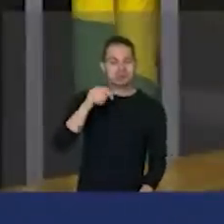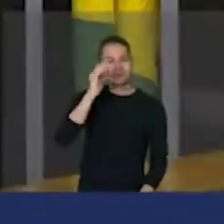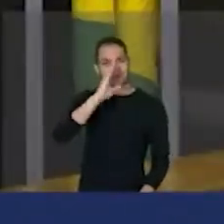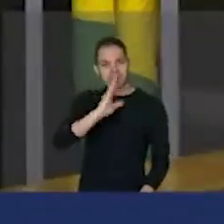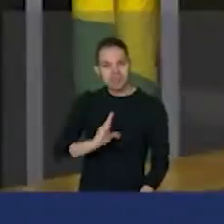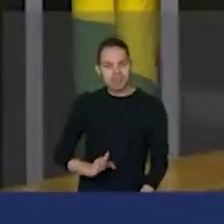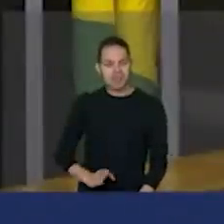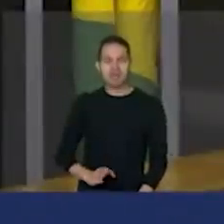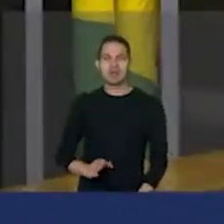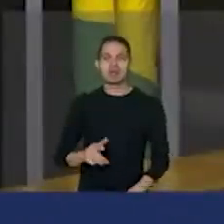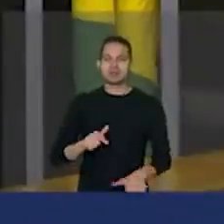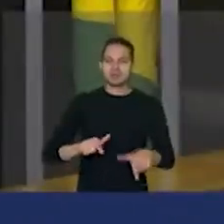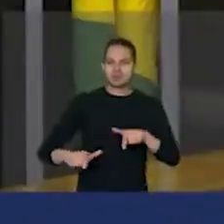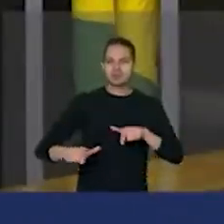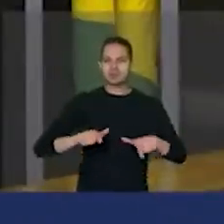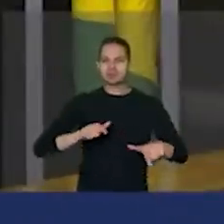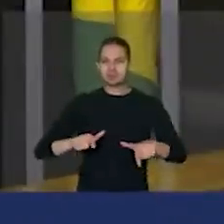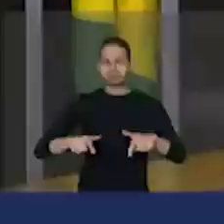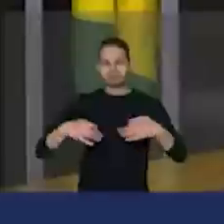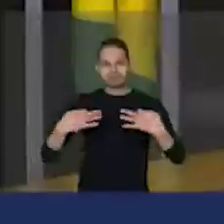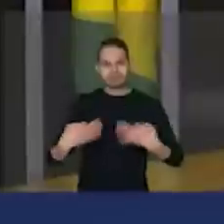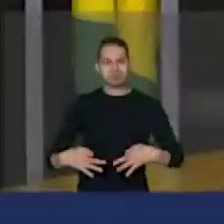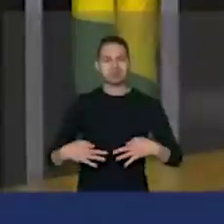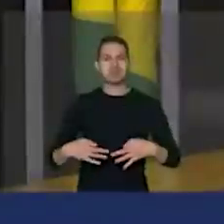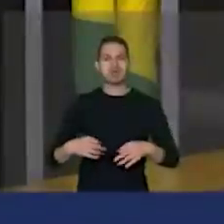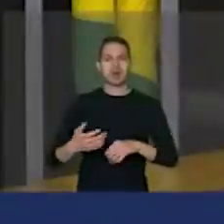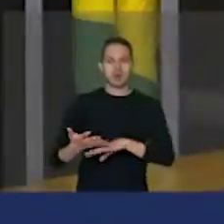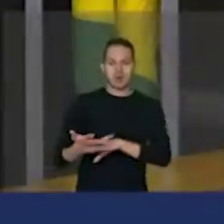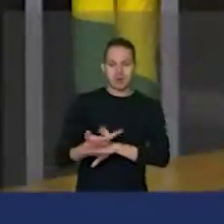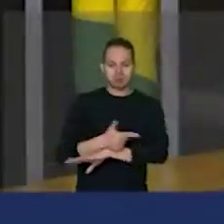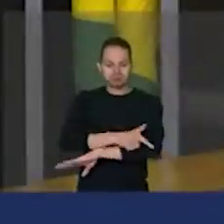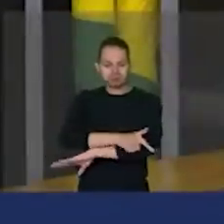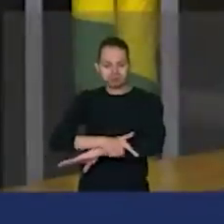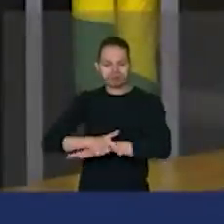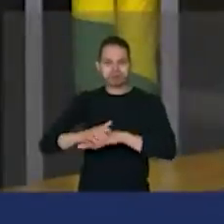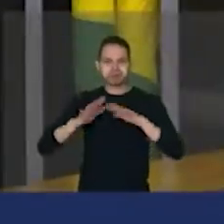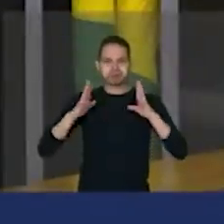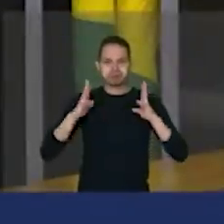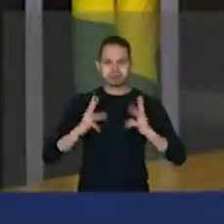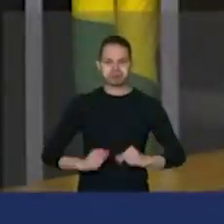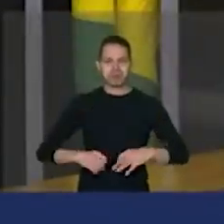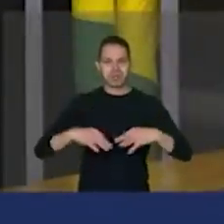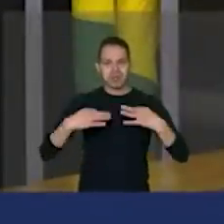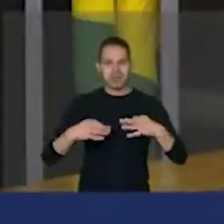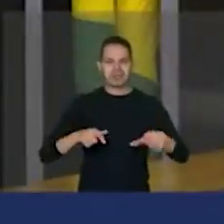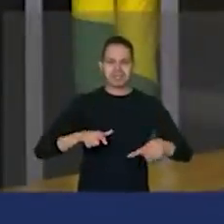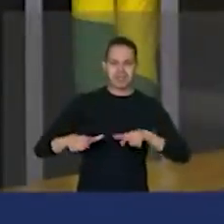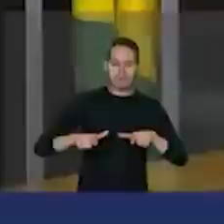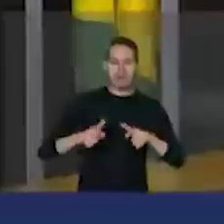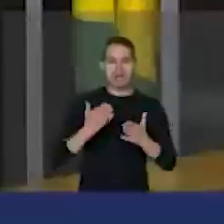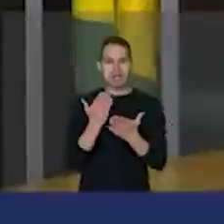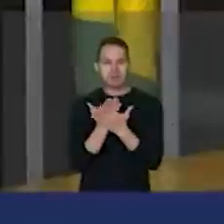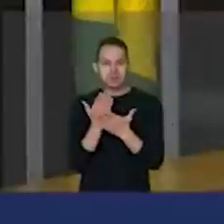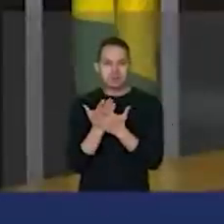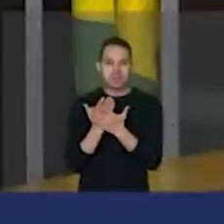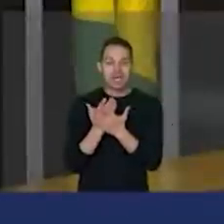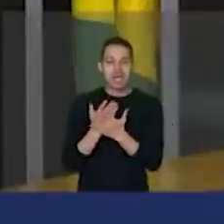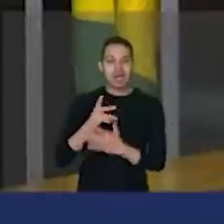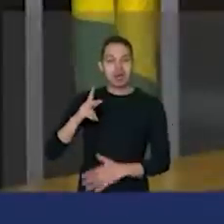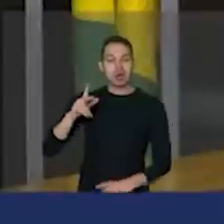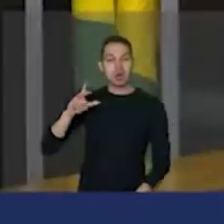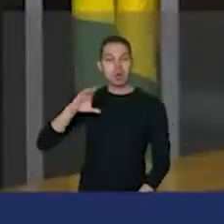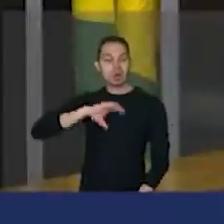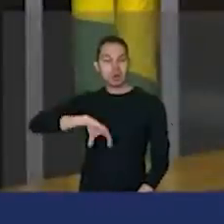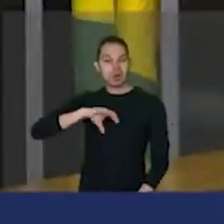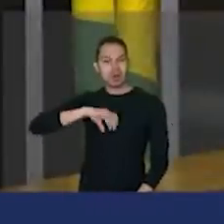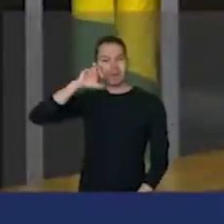a sua Boa tarde devido ao seu esforço e estudar em trabalhar em aprender a língua né quanto os primeiros